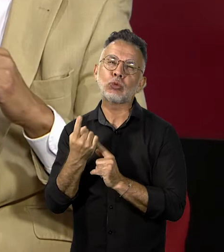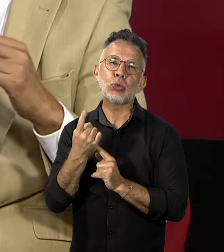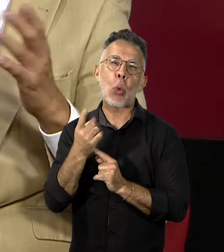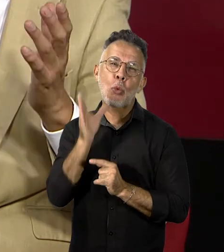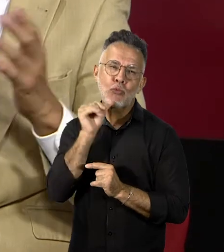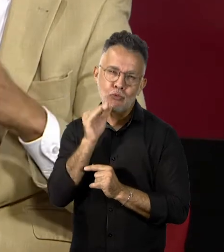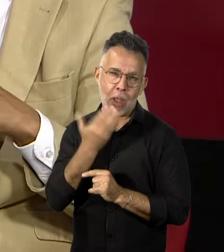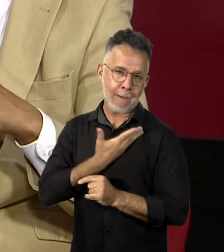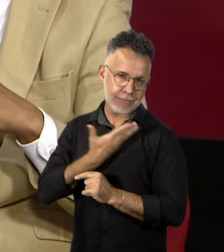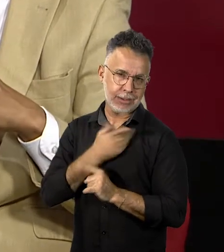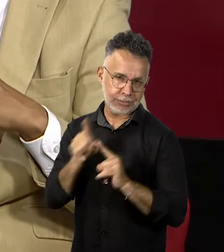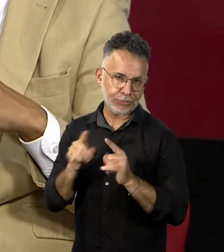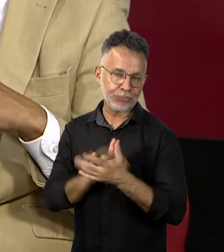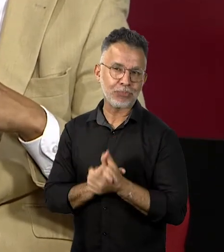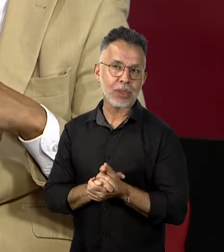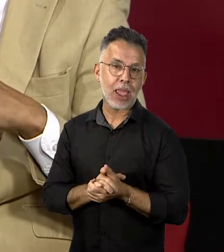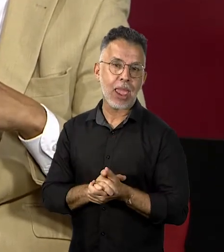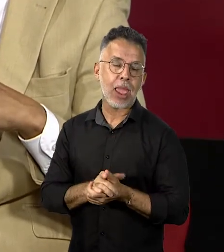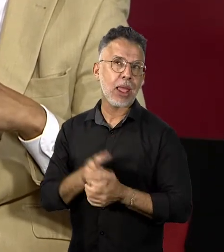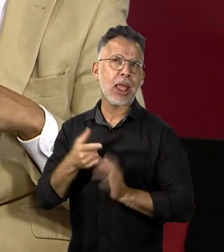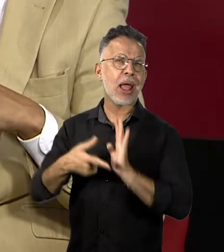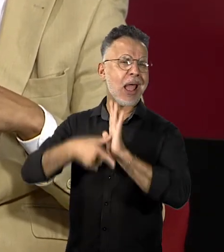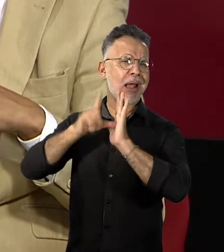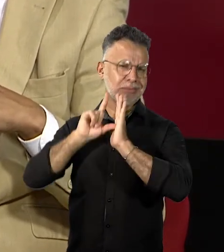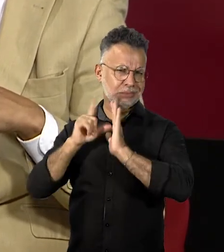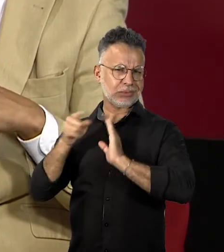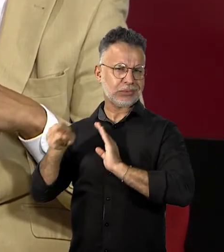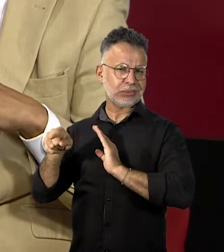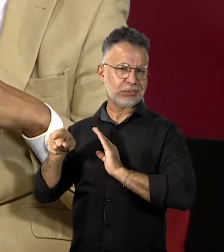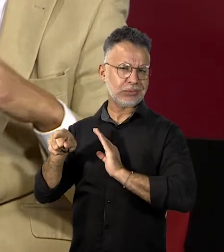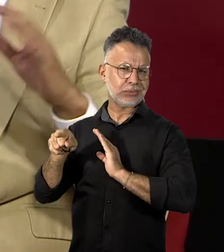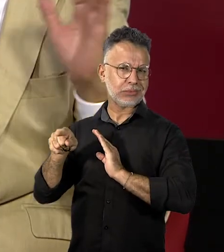um colaborador que, isso antes